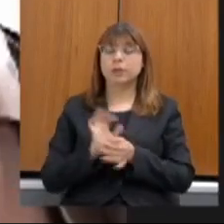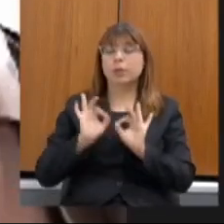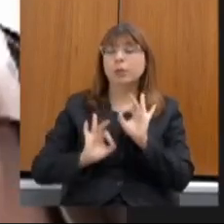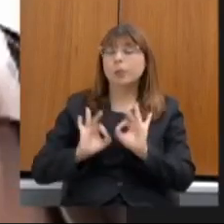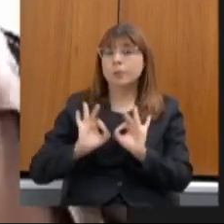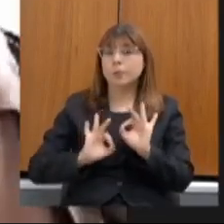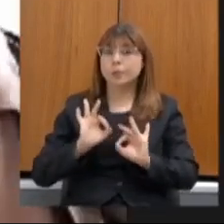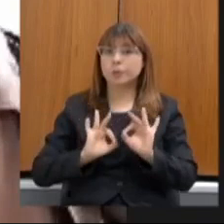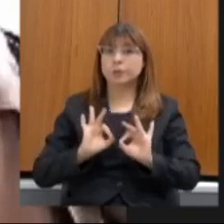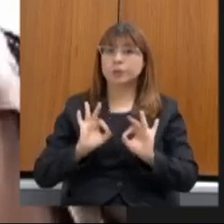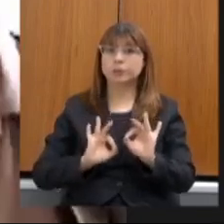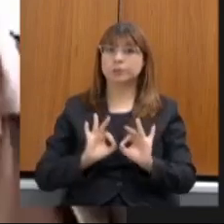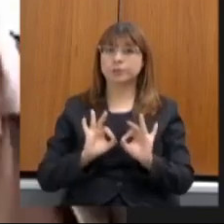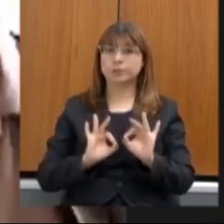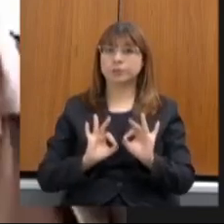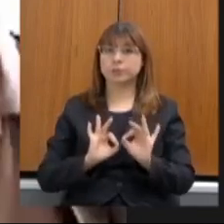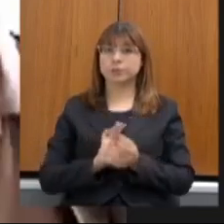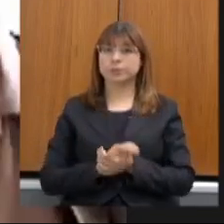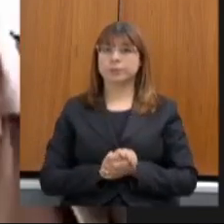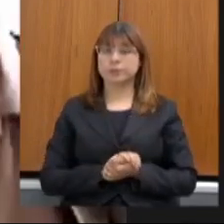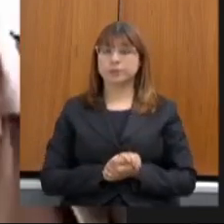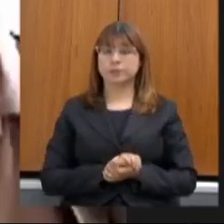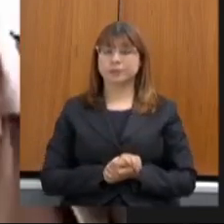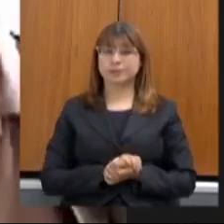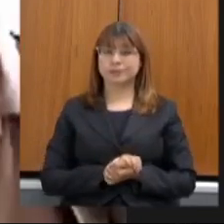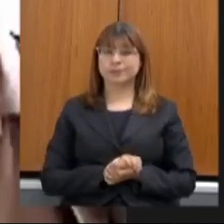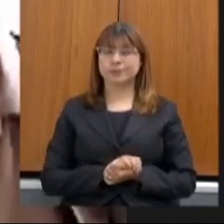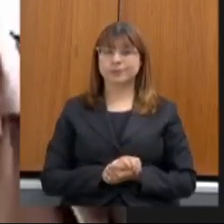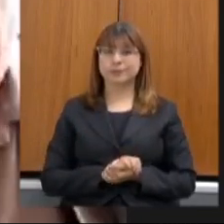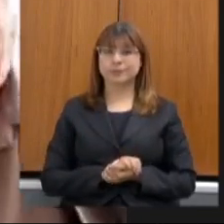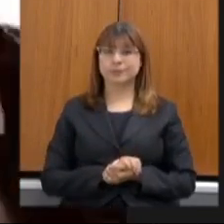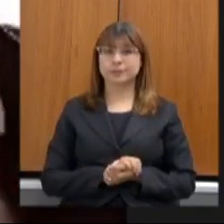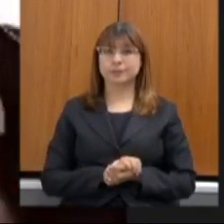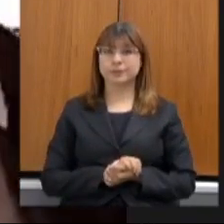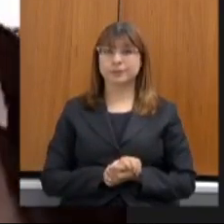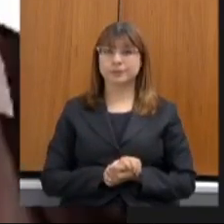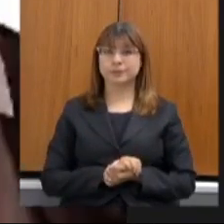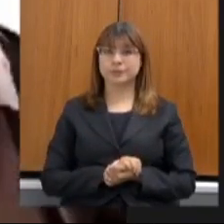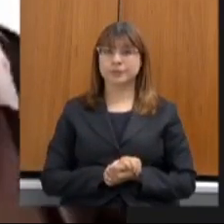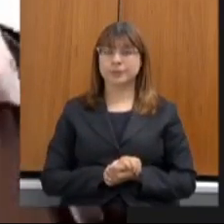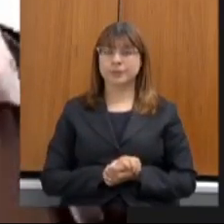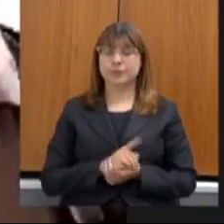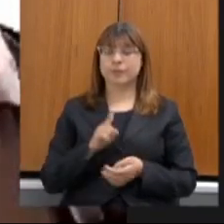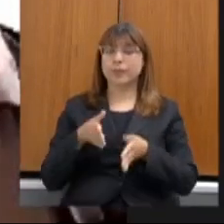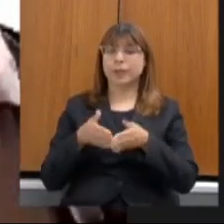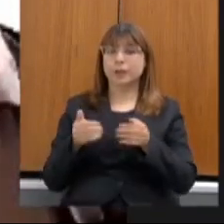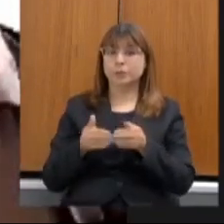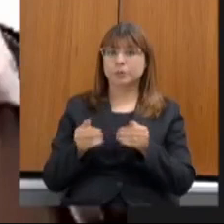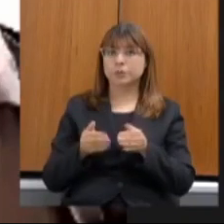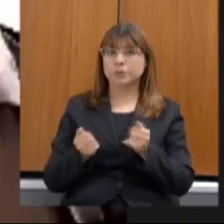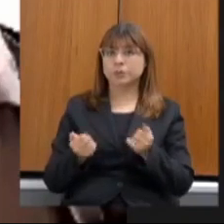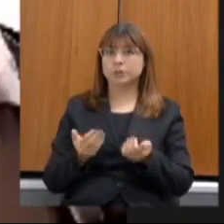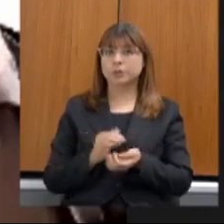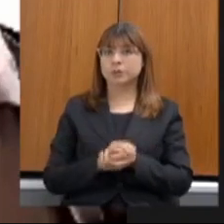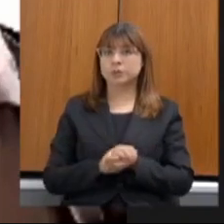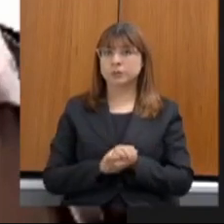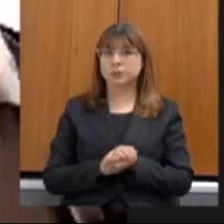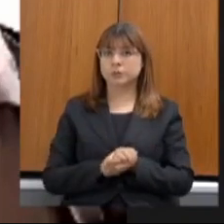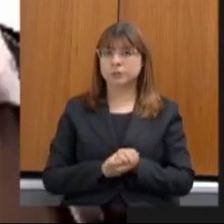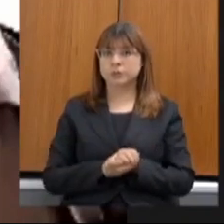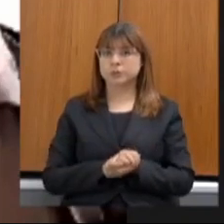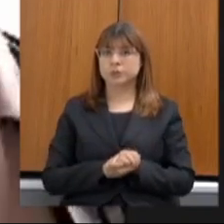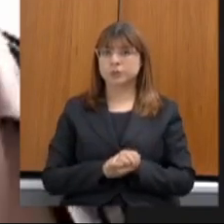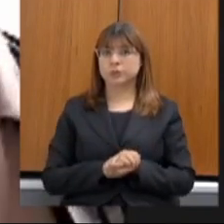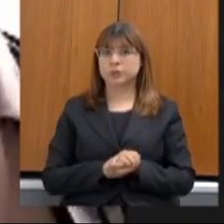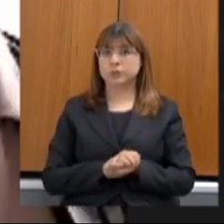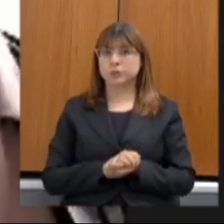programação fazer um espelho eu acredito que não tem como mais